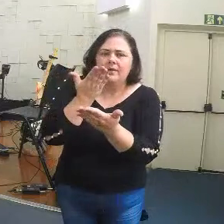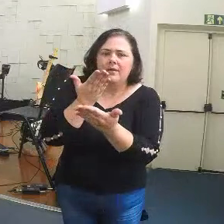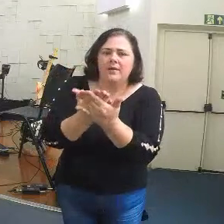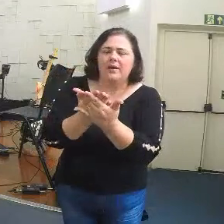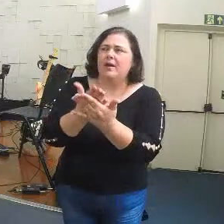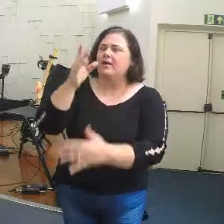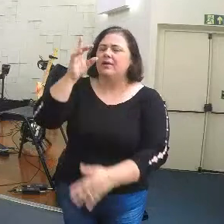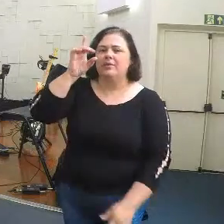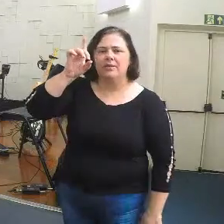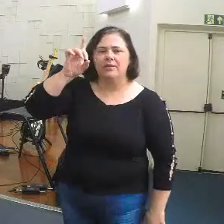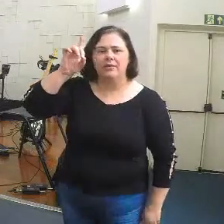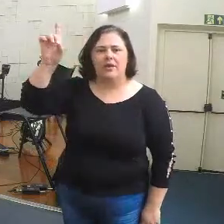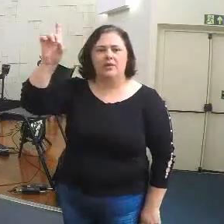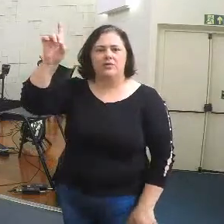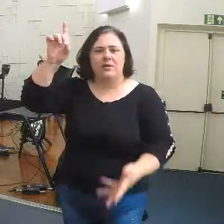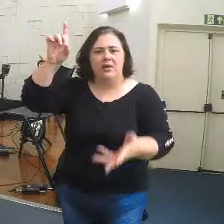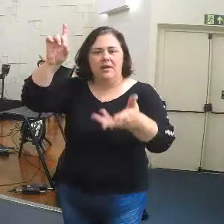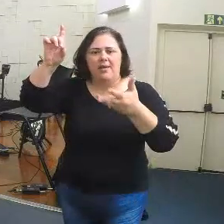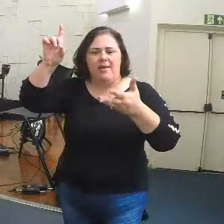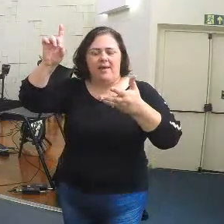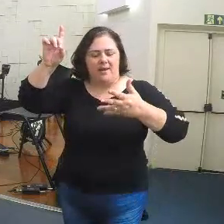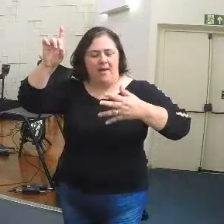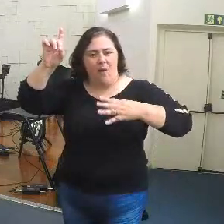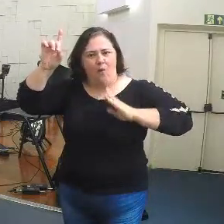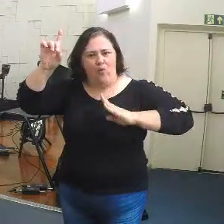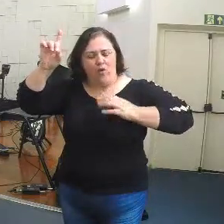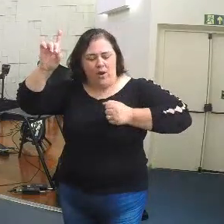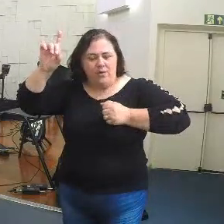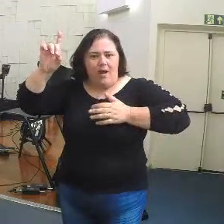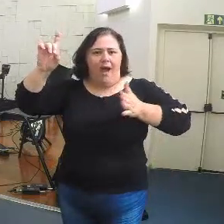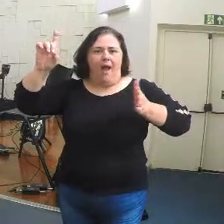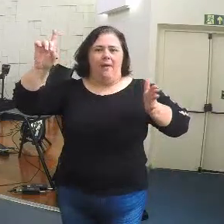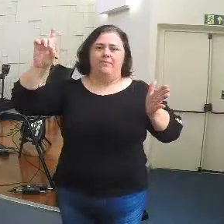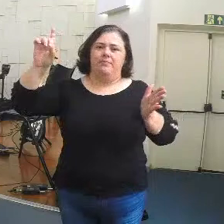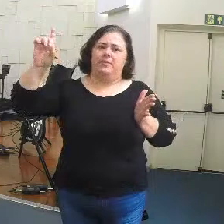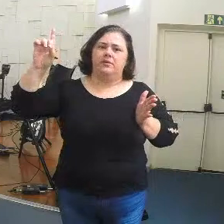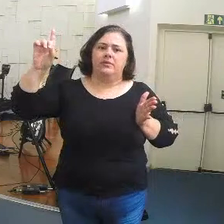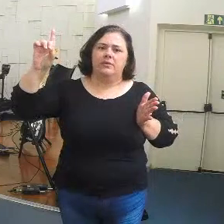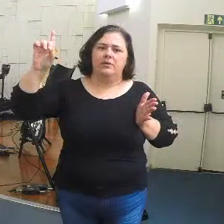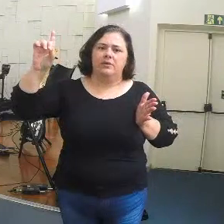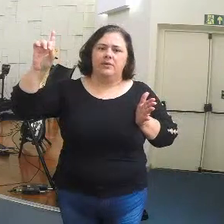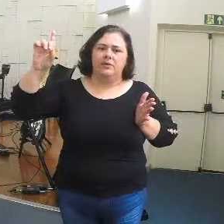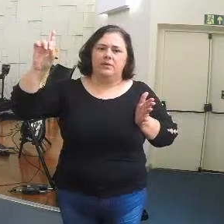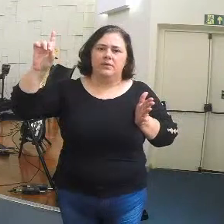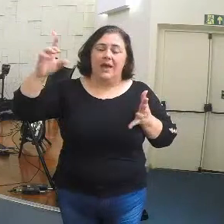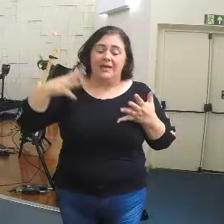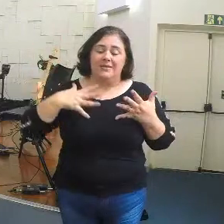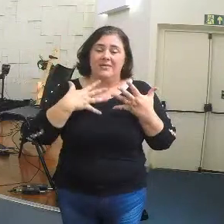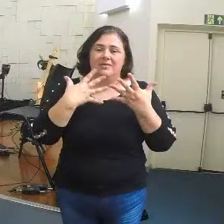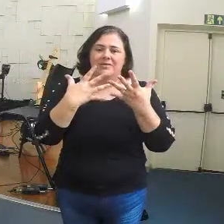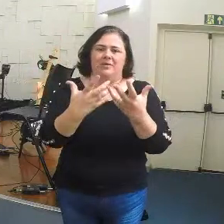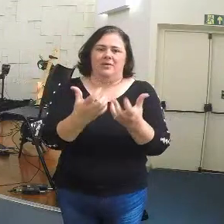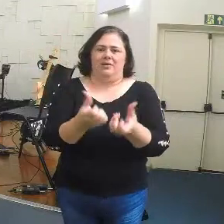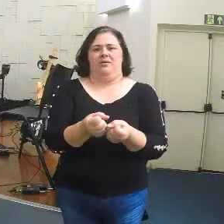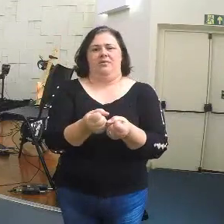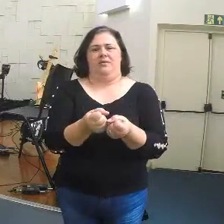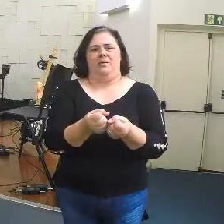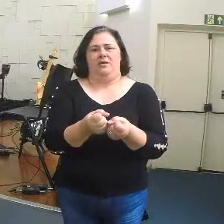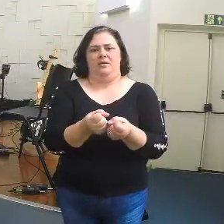filho de Deus. E quando você crê, você se abre para a possibilidade de amar, de